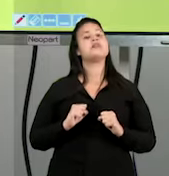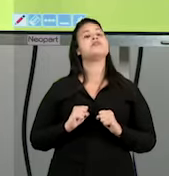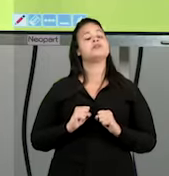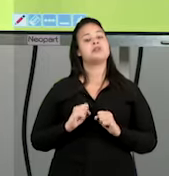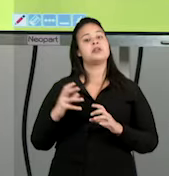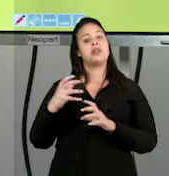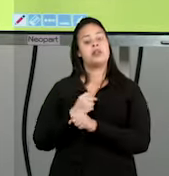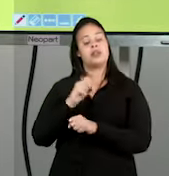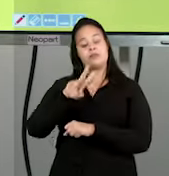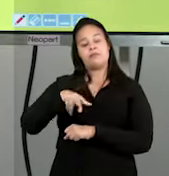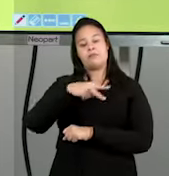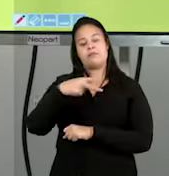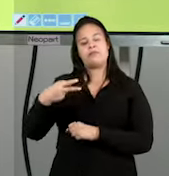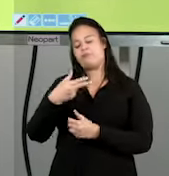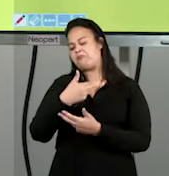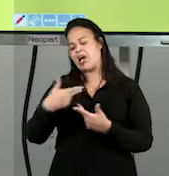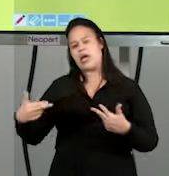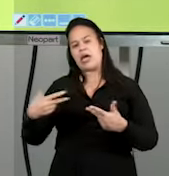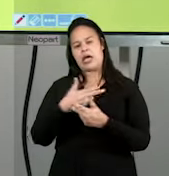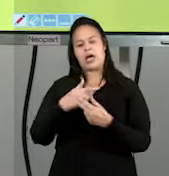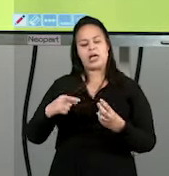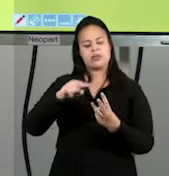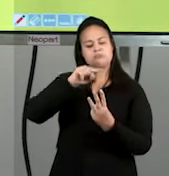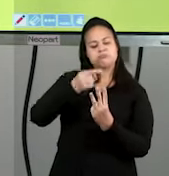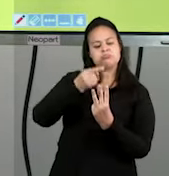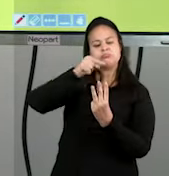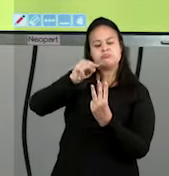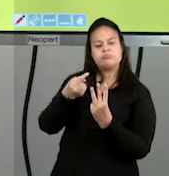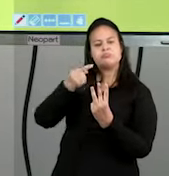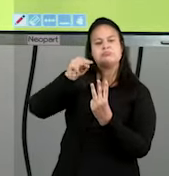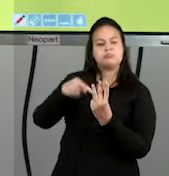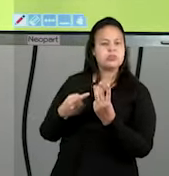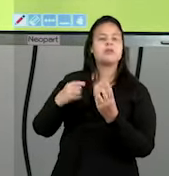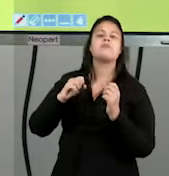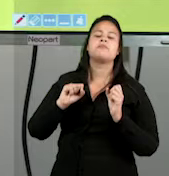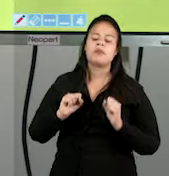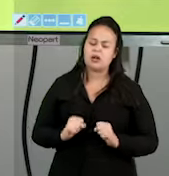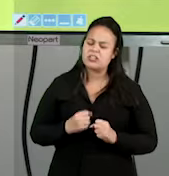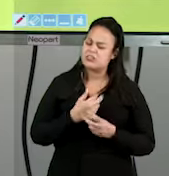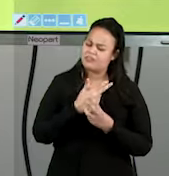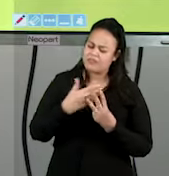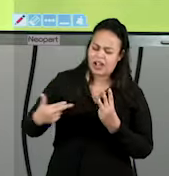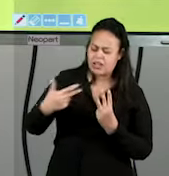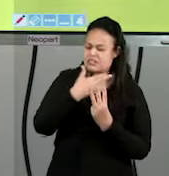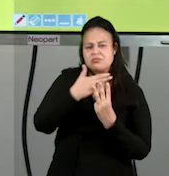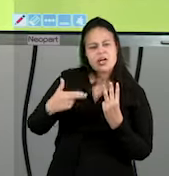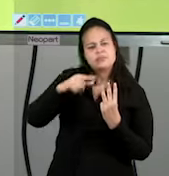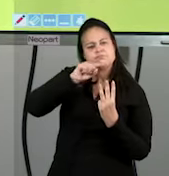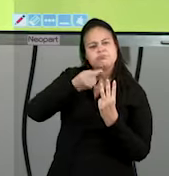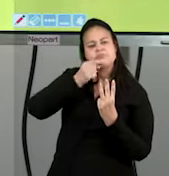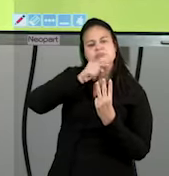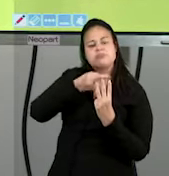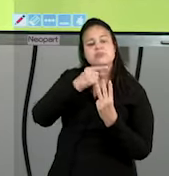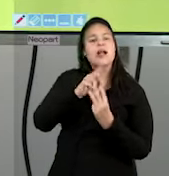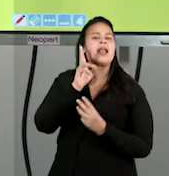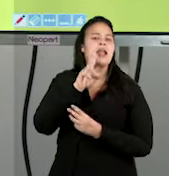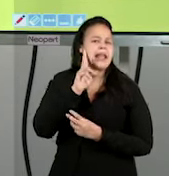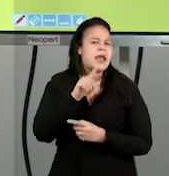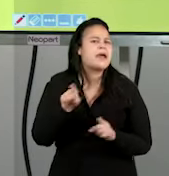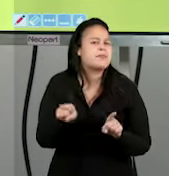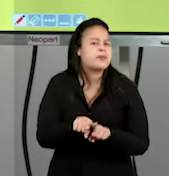π com várias casas decimais, muitas casas decimais. E vocês lembram